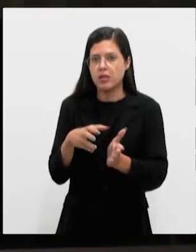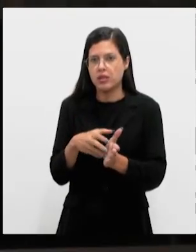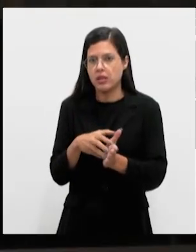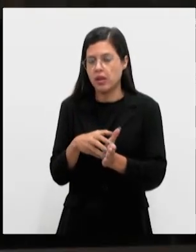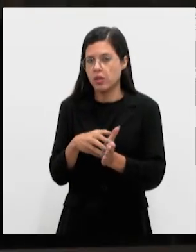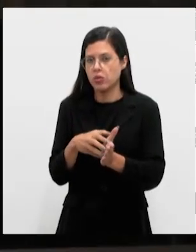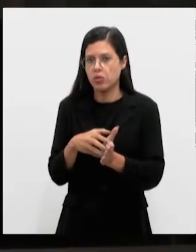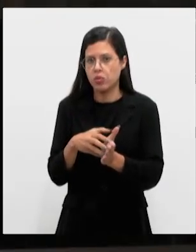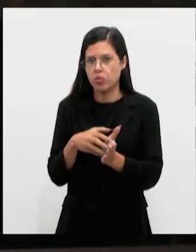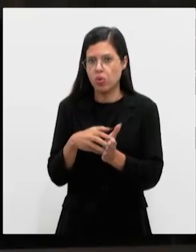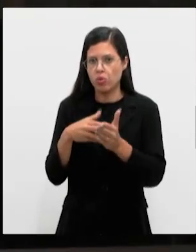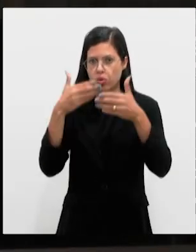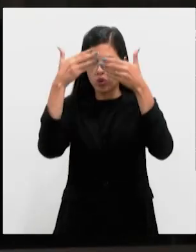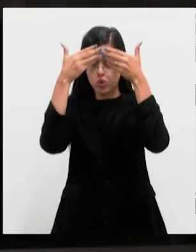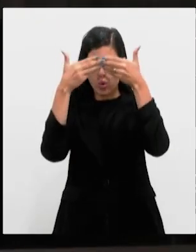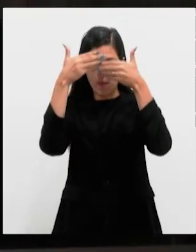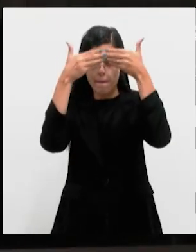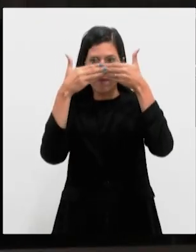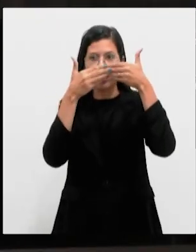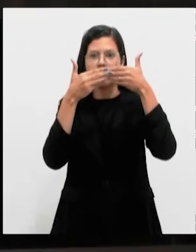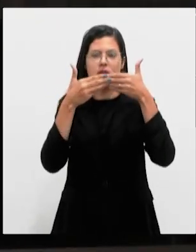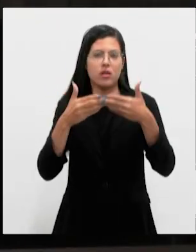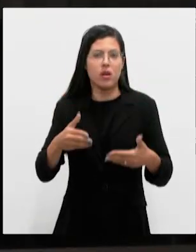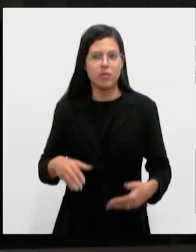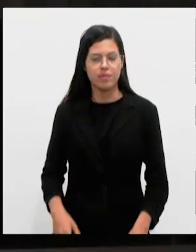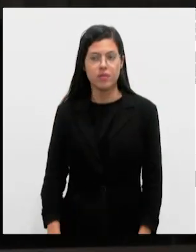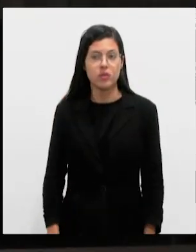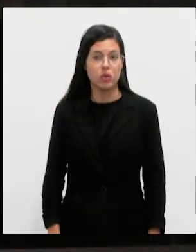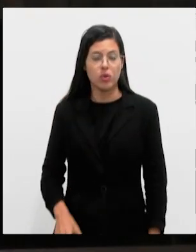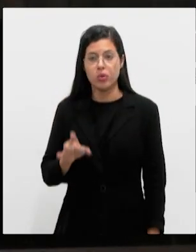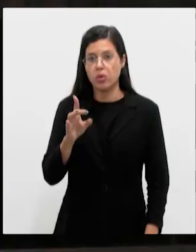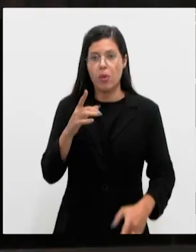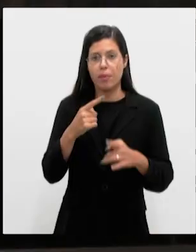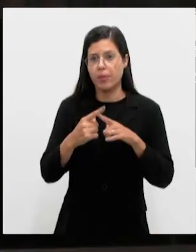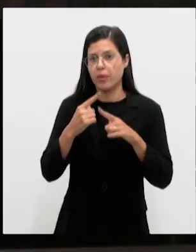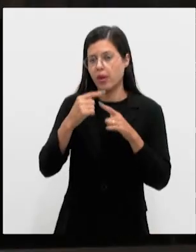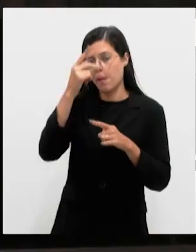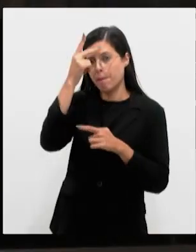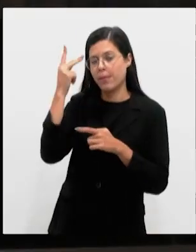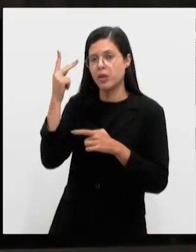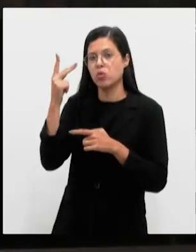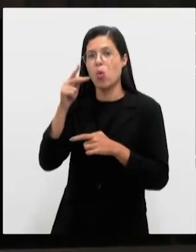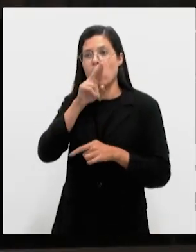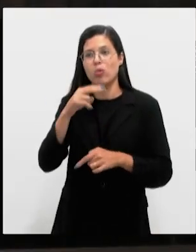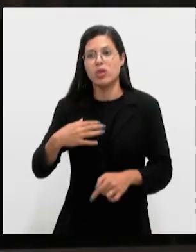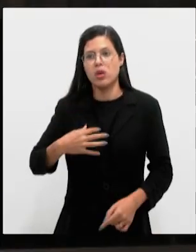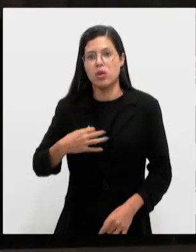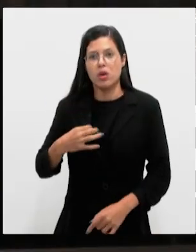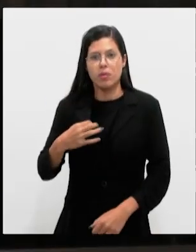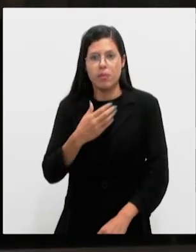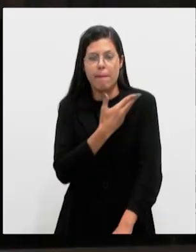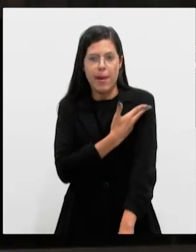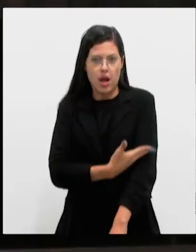pegá-las nesses mesmos centros, só porque a pessoa está de branco.